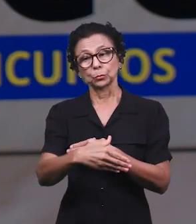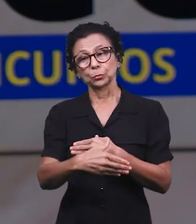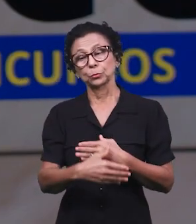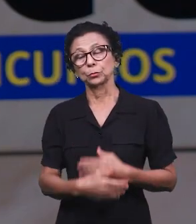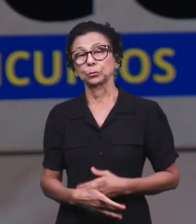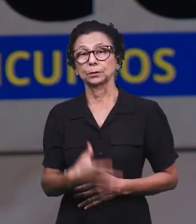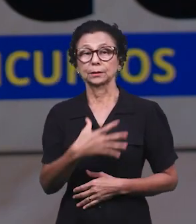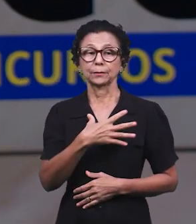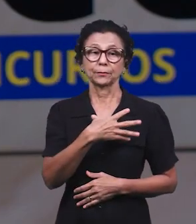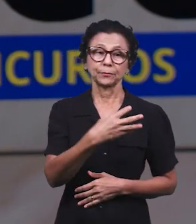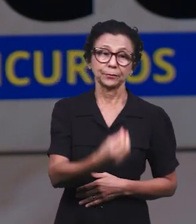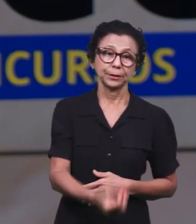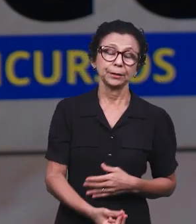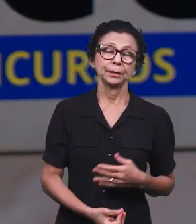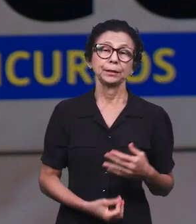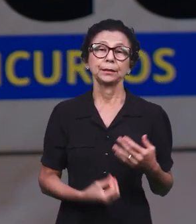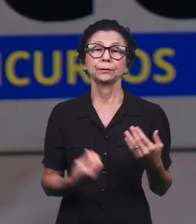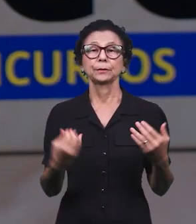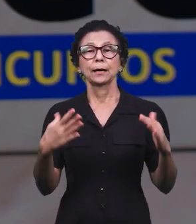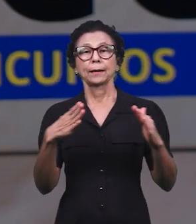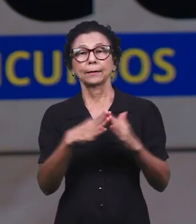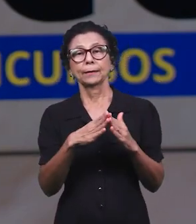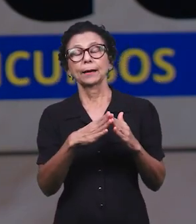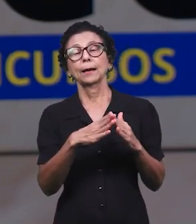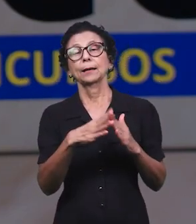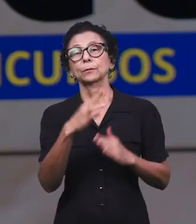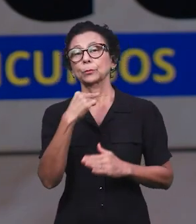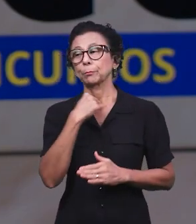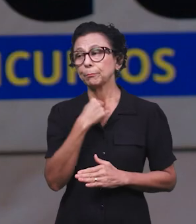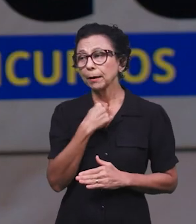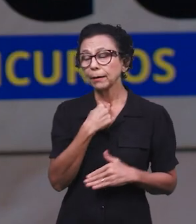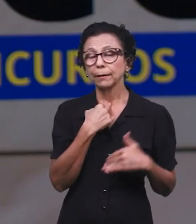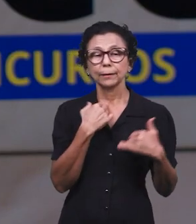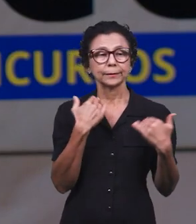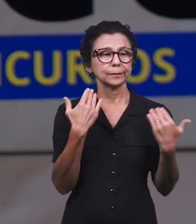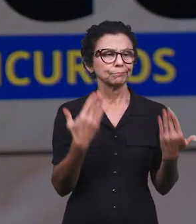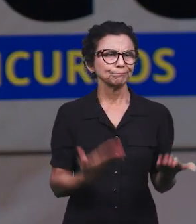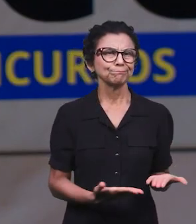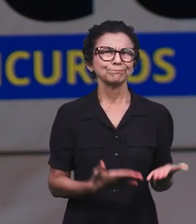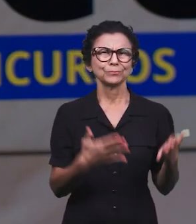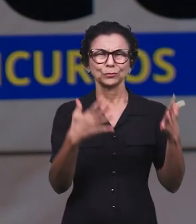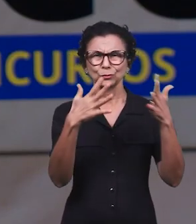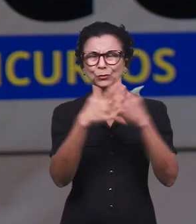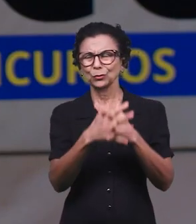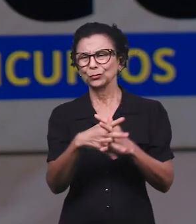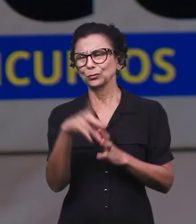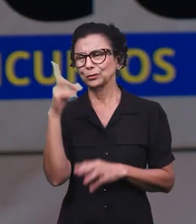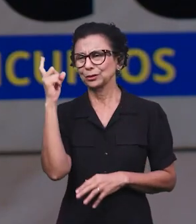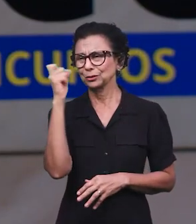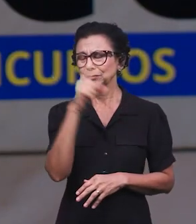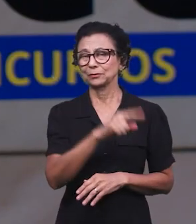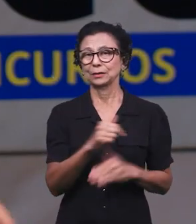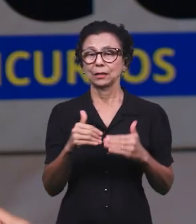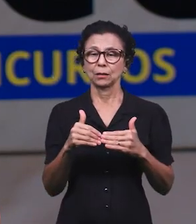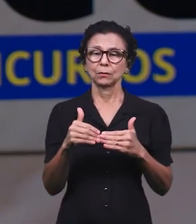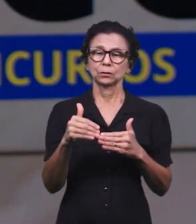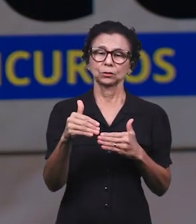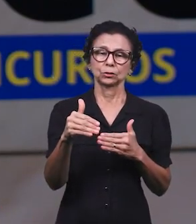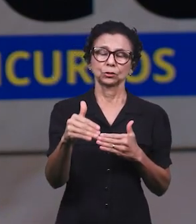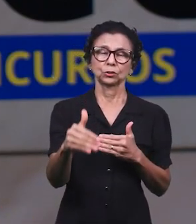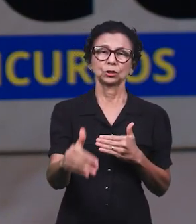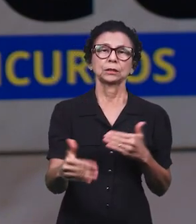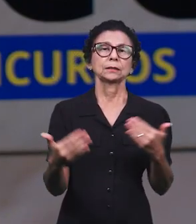às vezes algumas tarefas em casa também. Isso às vezes complica um pouco a rotina de estudos. Então, quem